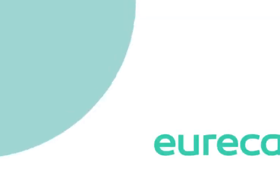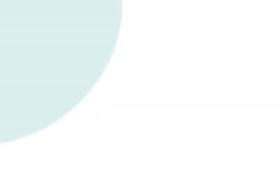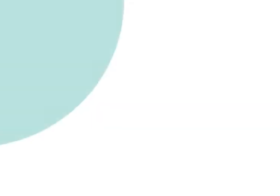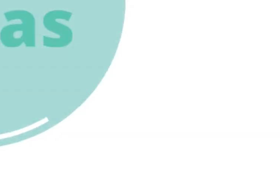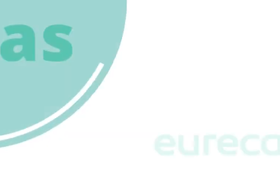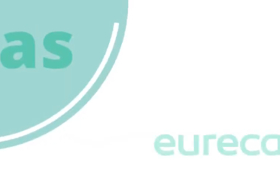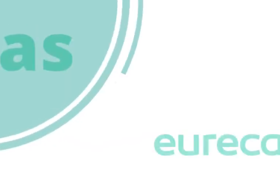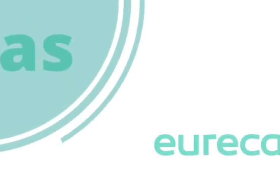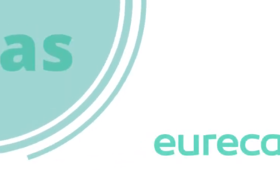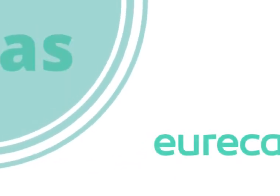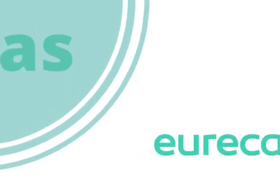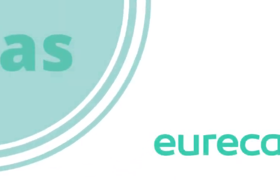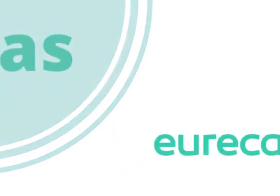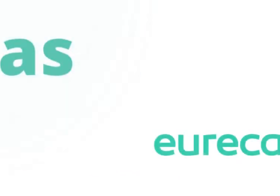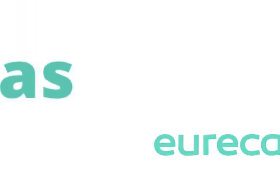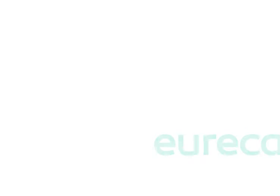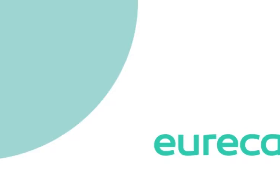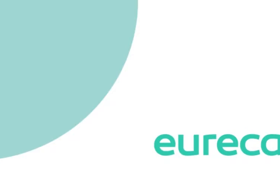pouco disso.